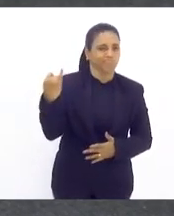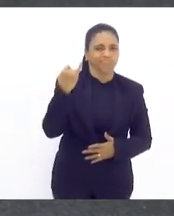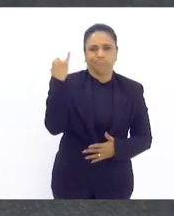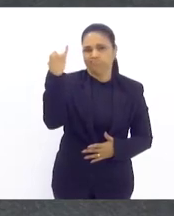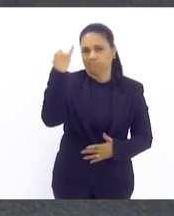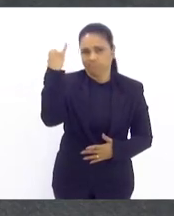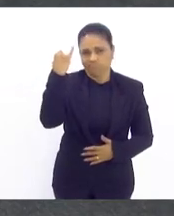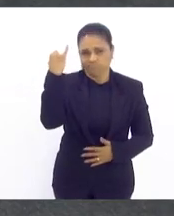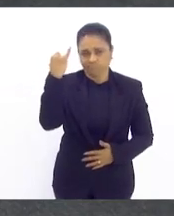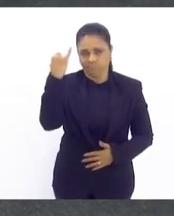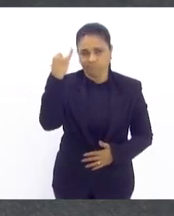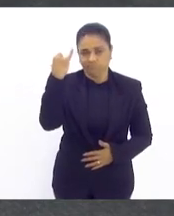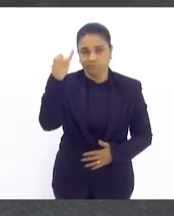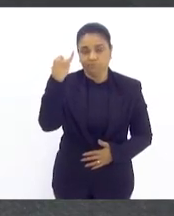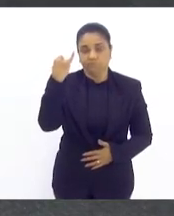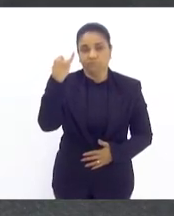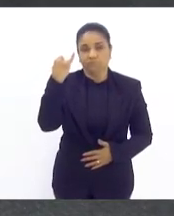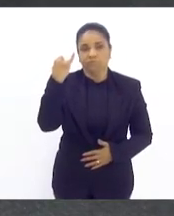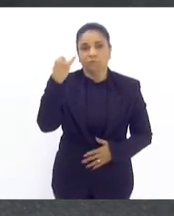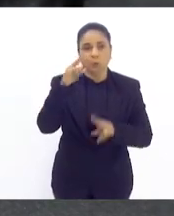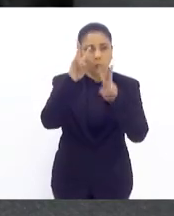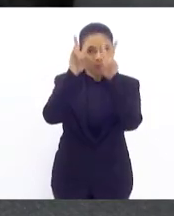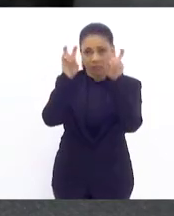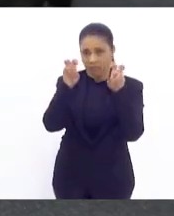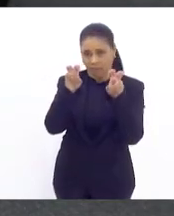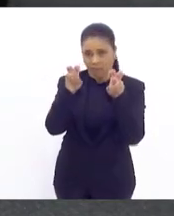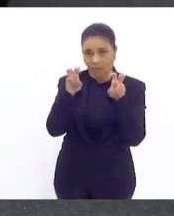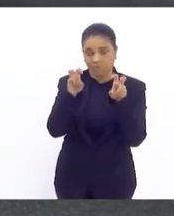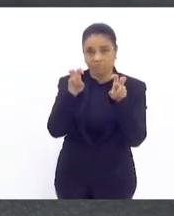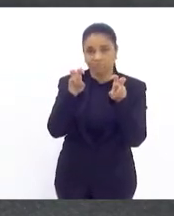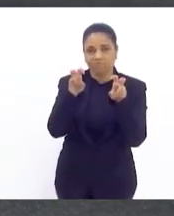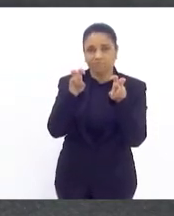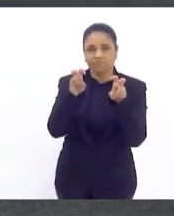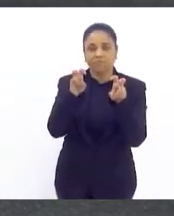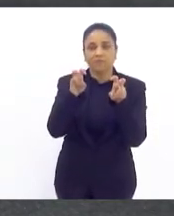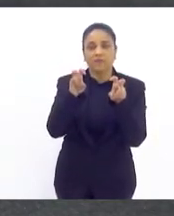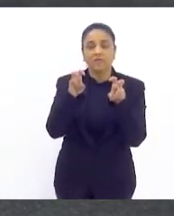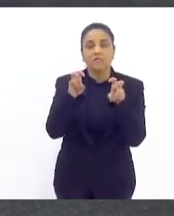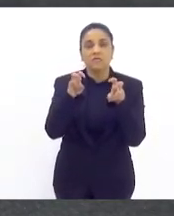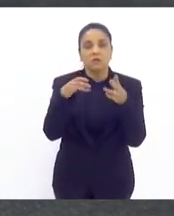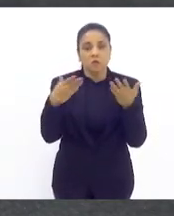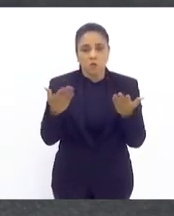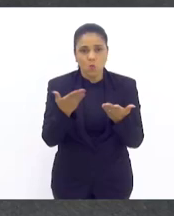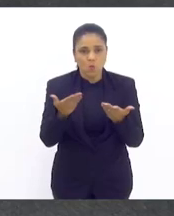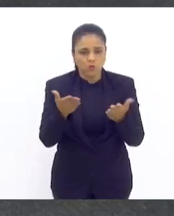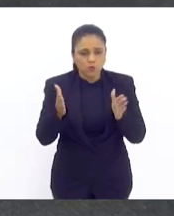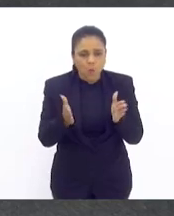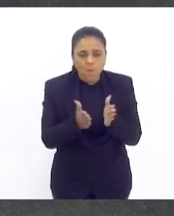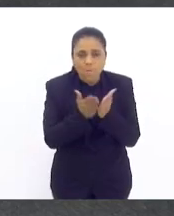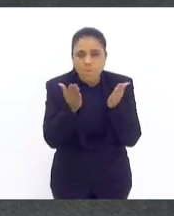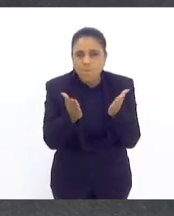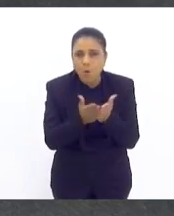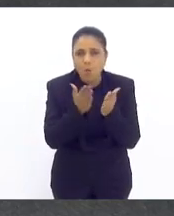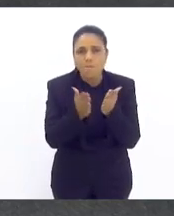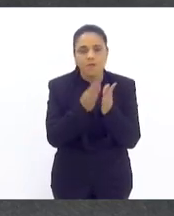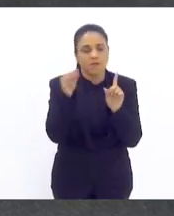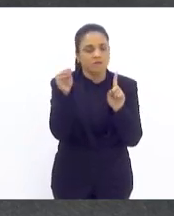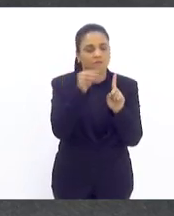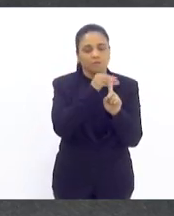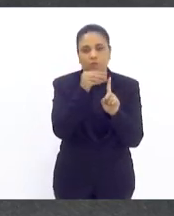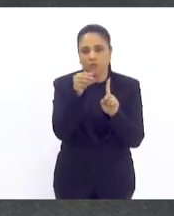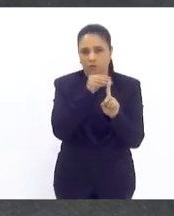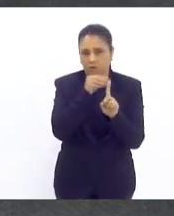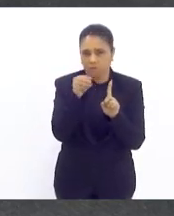quando a gente fala da situação de extrema pobreza de extrema vulnerabilidade